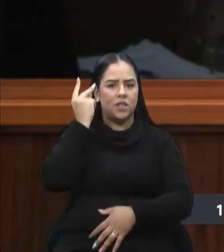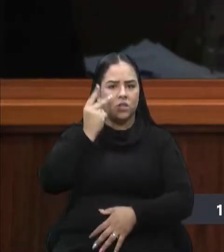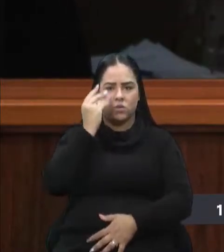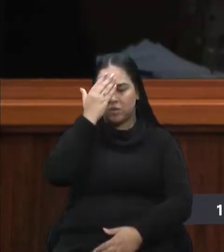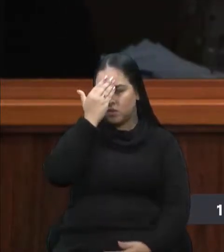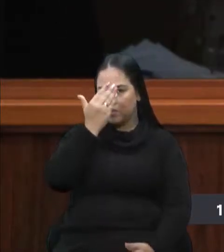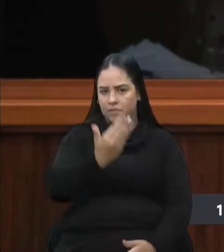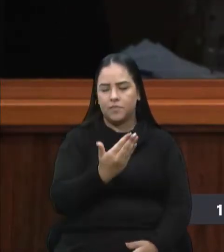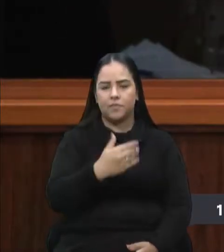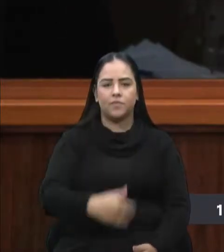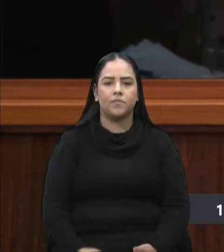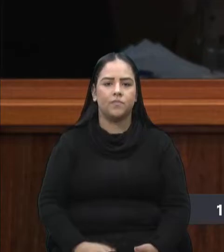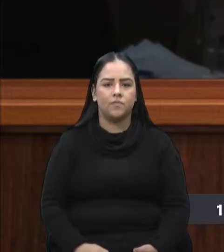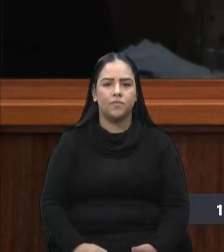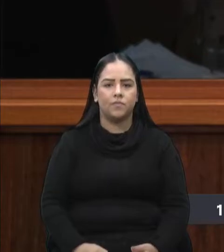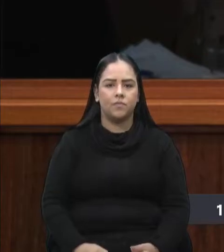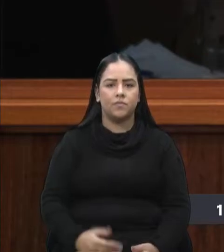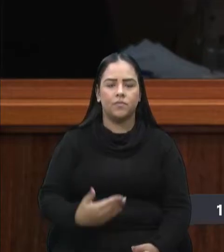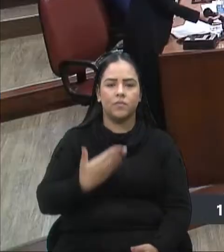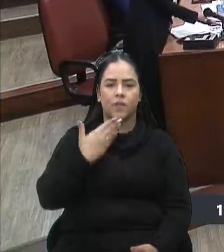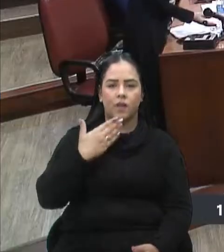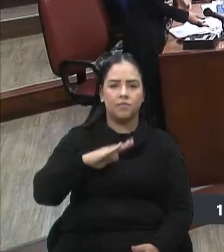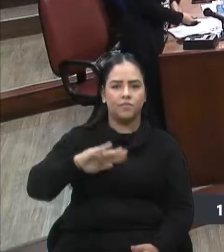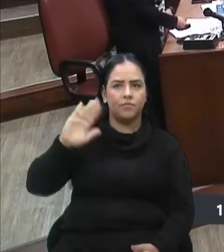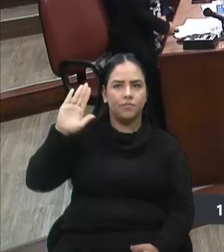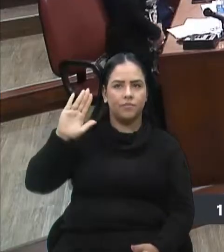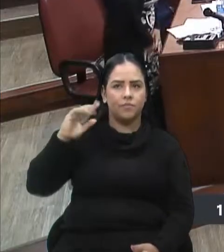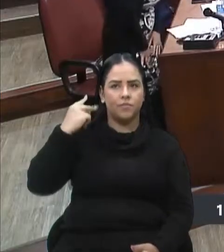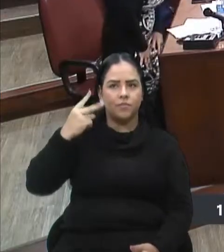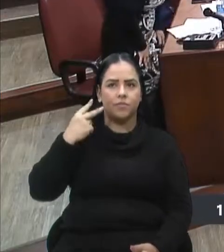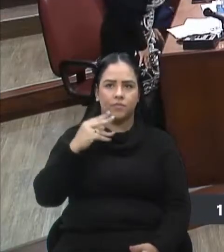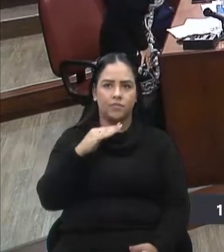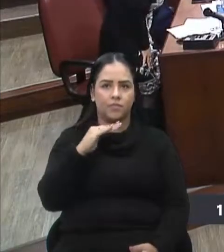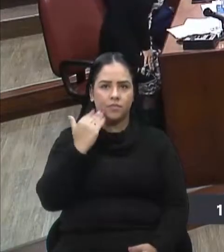obrigada. Peço a palavra, senhora presidente. Vereadora Marisol.